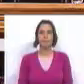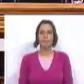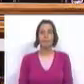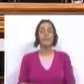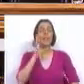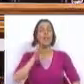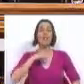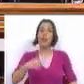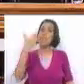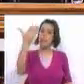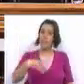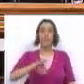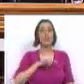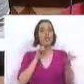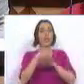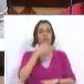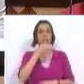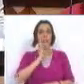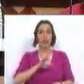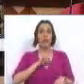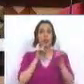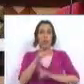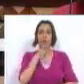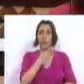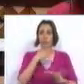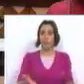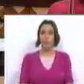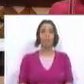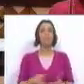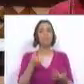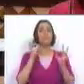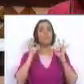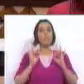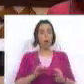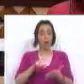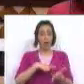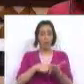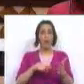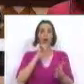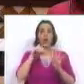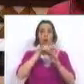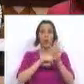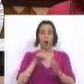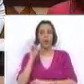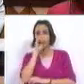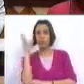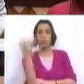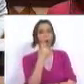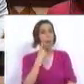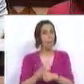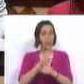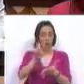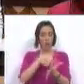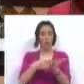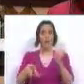Sra. Presidente, Sras. Deputadas, Srs. Deputados, uma vez revogado o Código Florestal, mantém-se em vigor o quadro